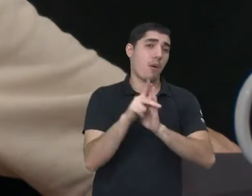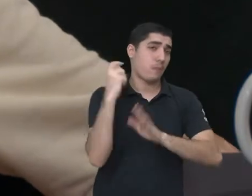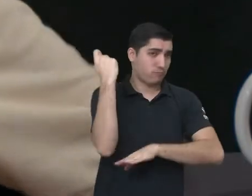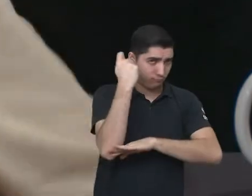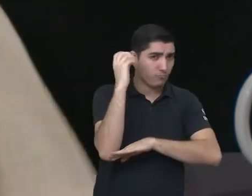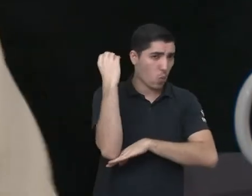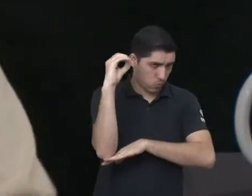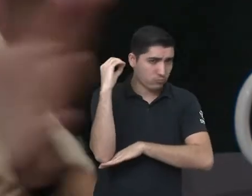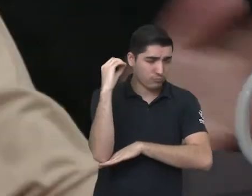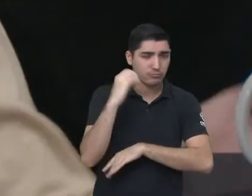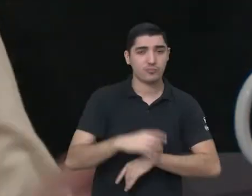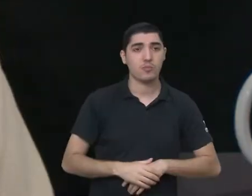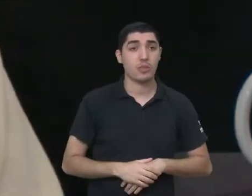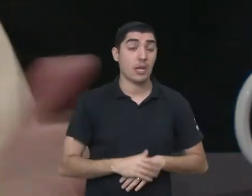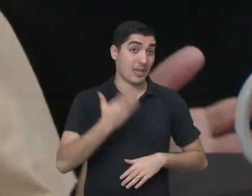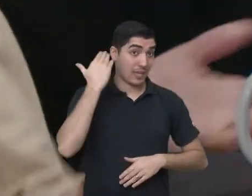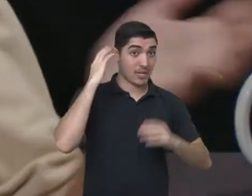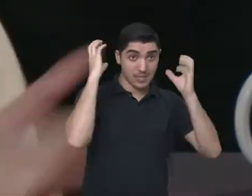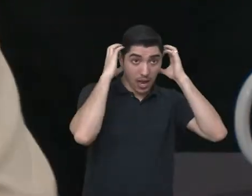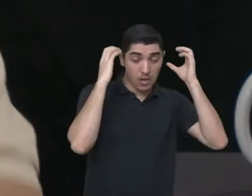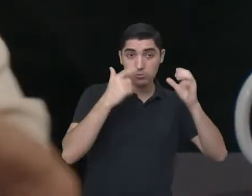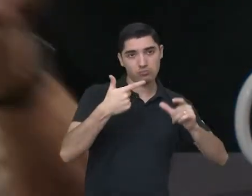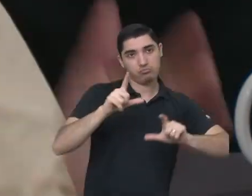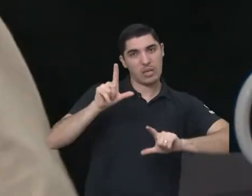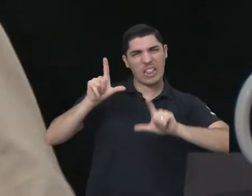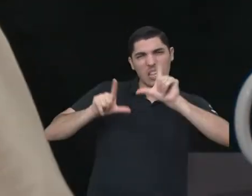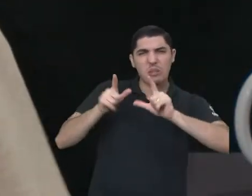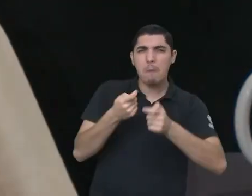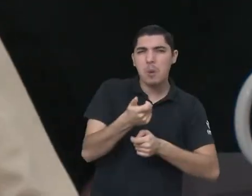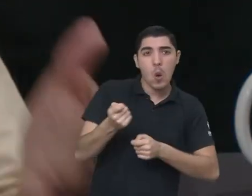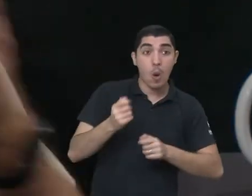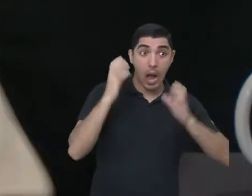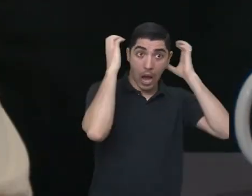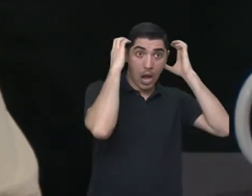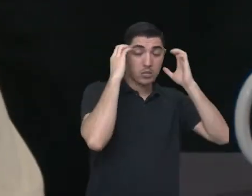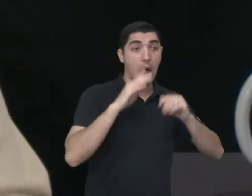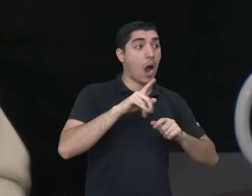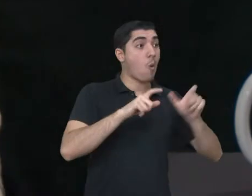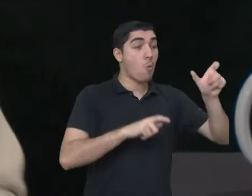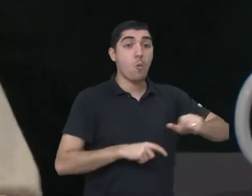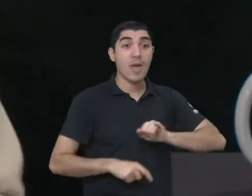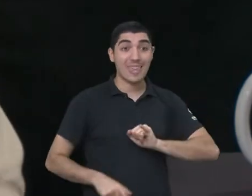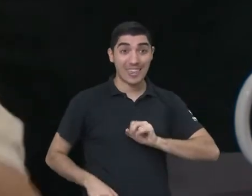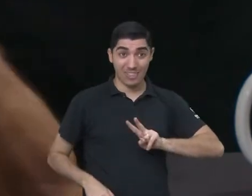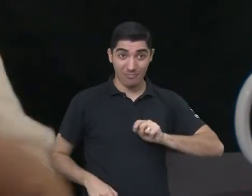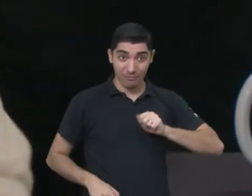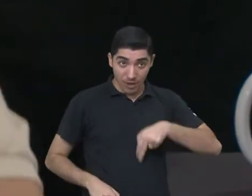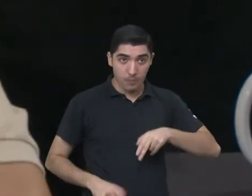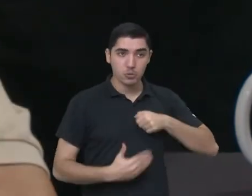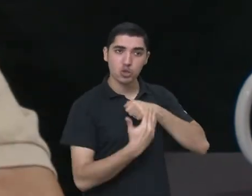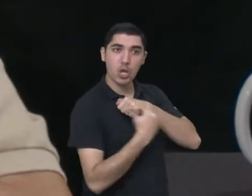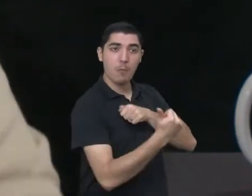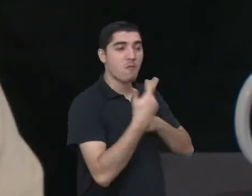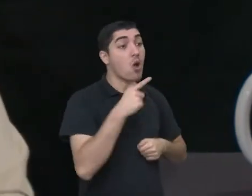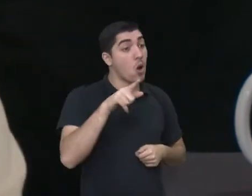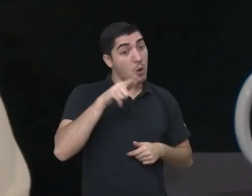nenhum? Palavrão, nem pensar. Mas me contaram uma história que você já entrevistou o Papa, é isso? Nossa Senhora. Quando que ele teve em São